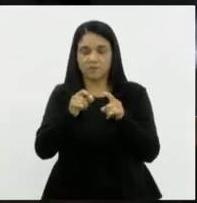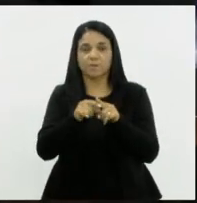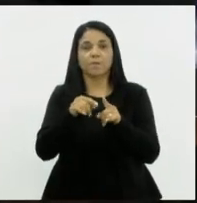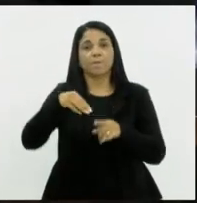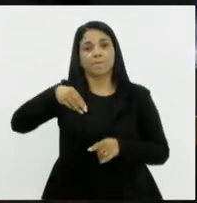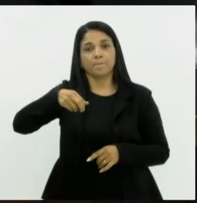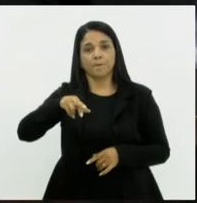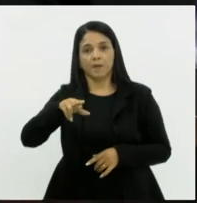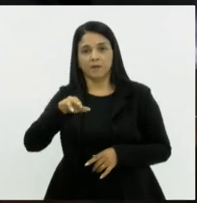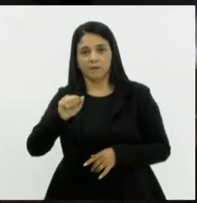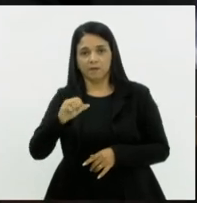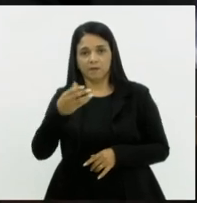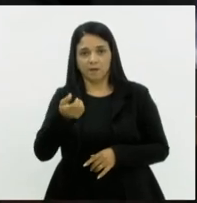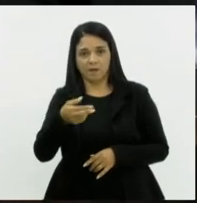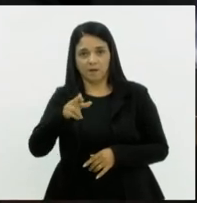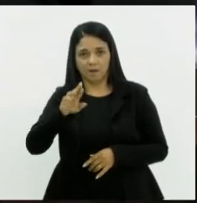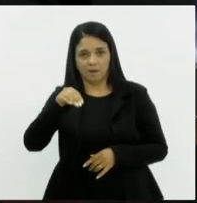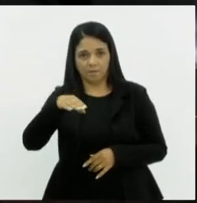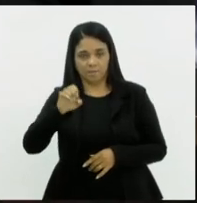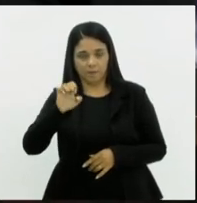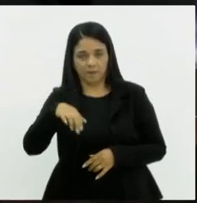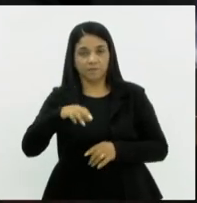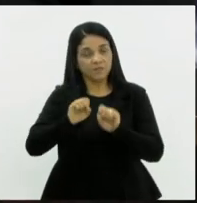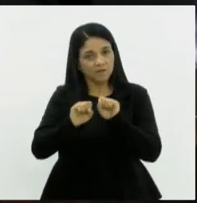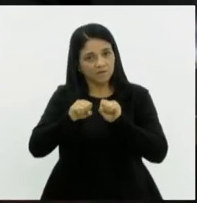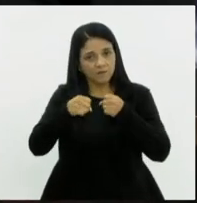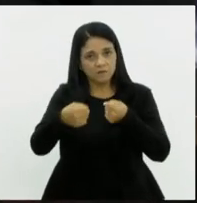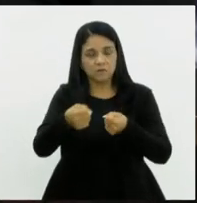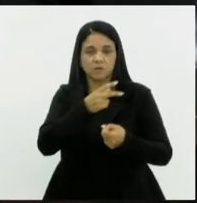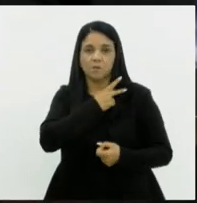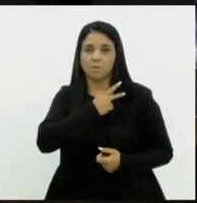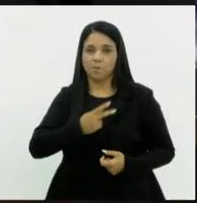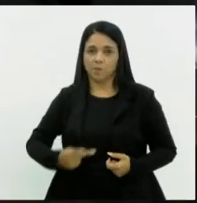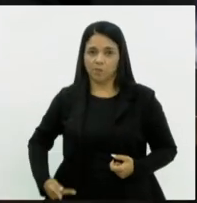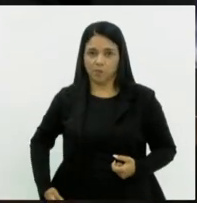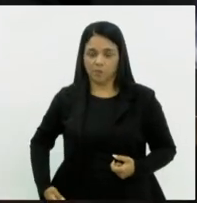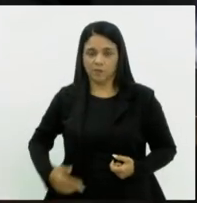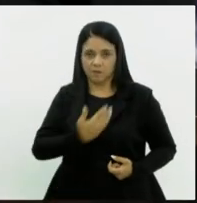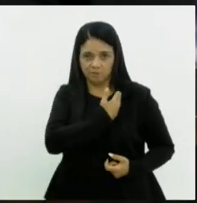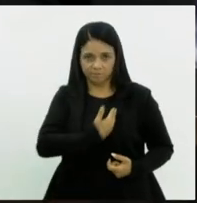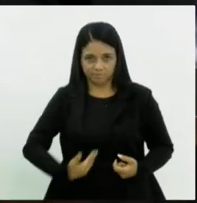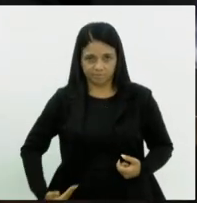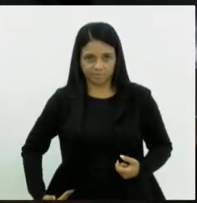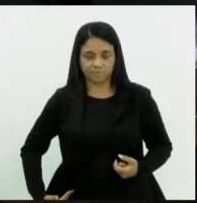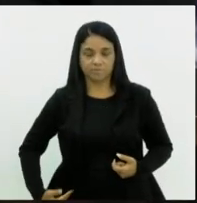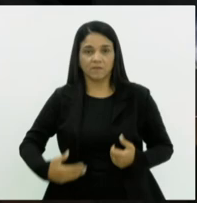Maria Carmen de Sá, defensora pública e